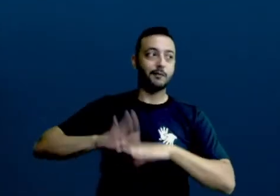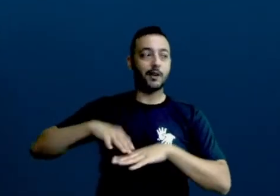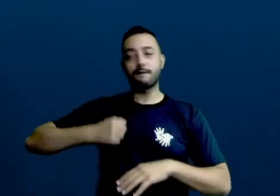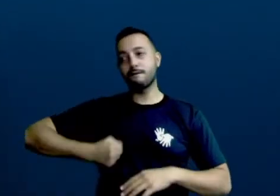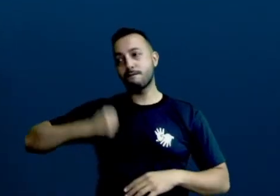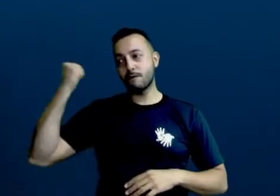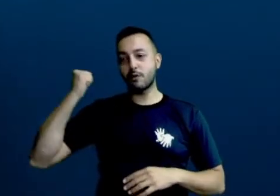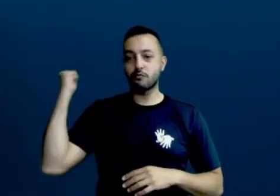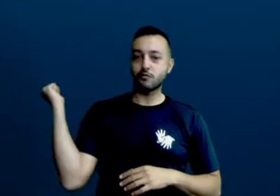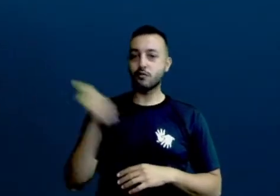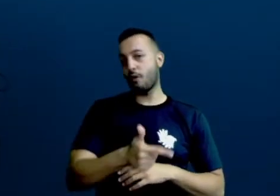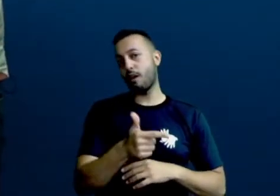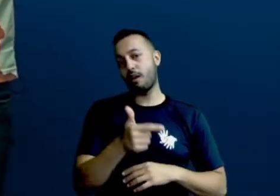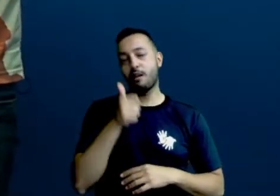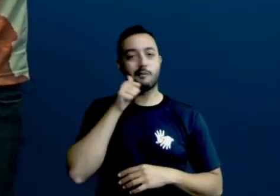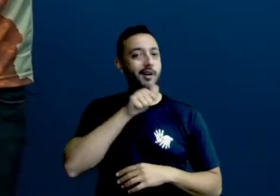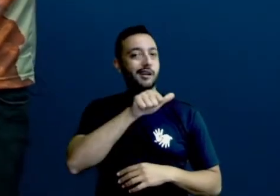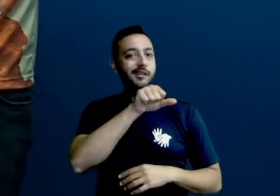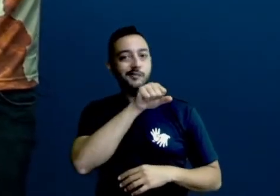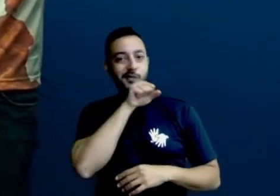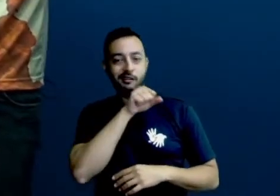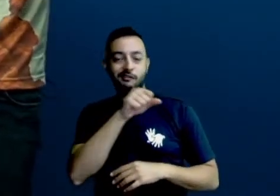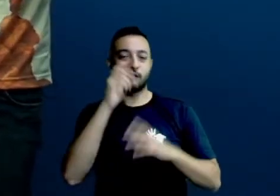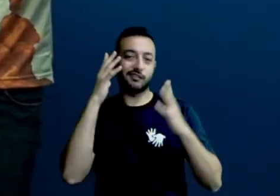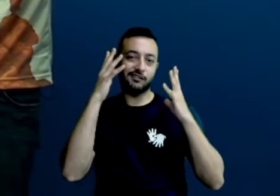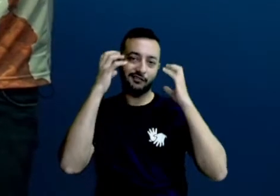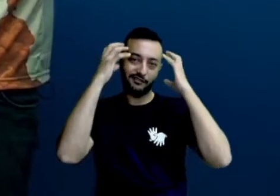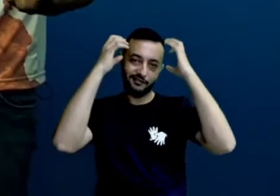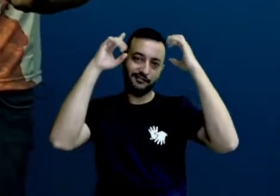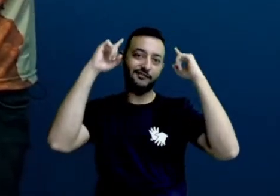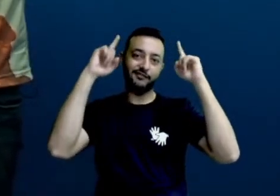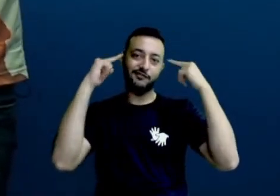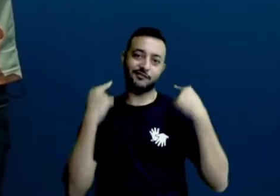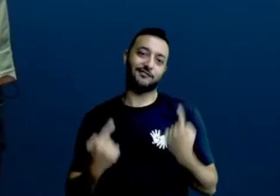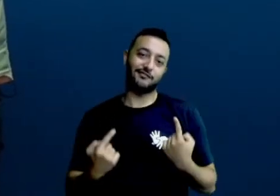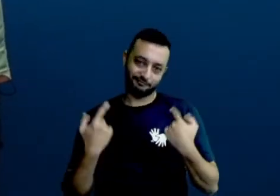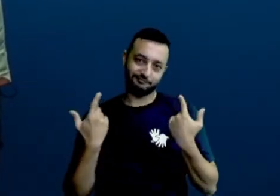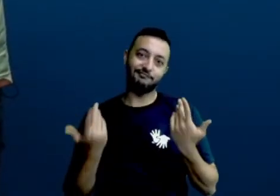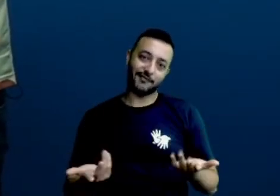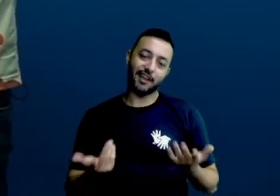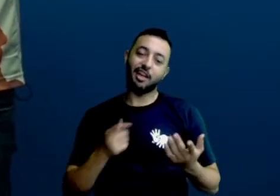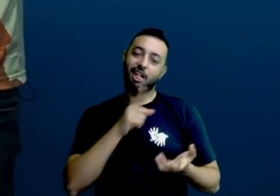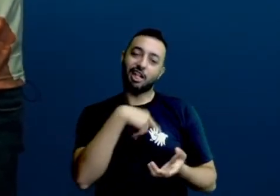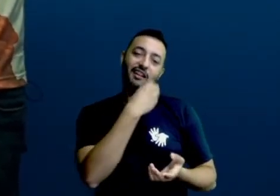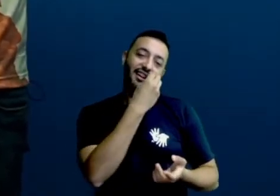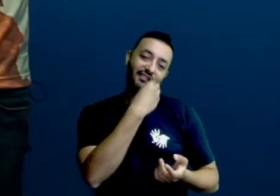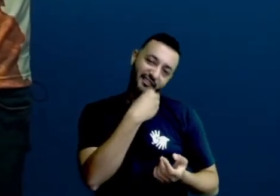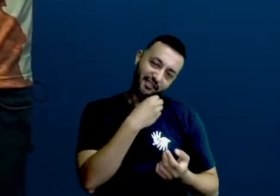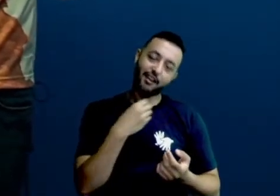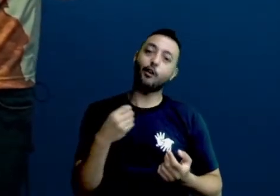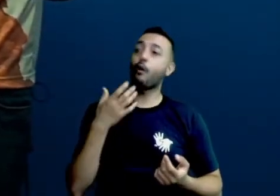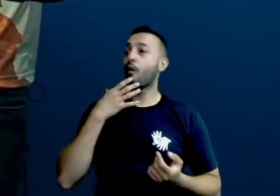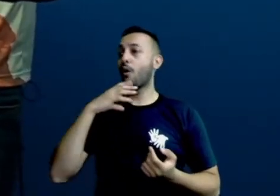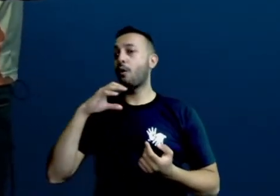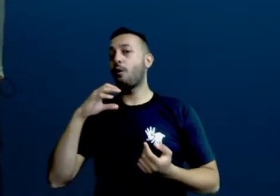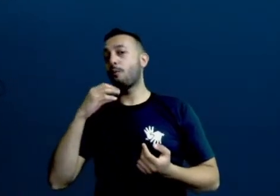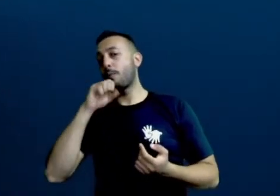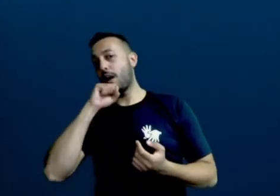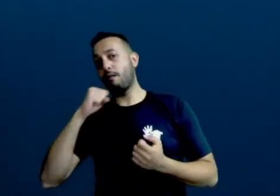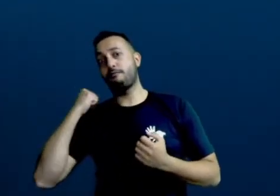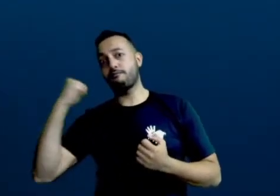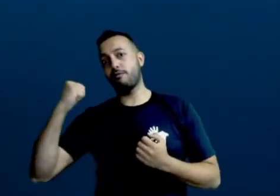dominante em relação àquela da sua mãe e tem o cabelo crespo que possuem uma característica recessiva em relação à dominância